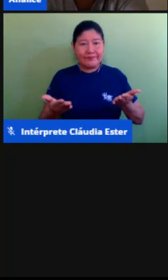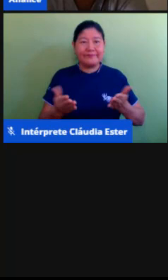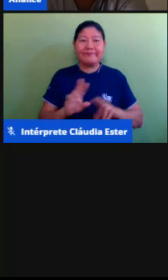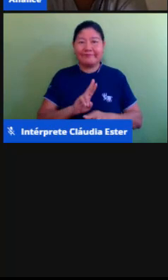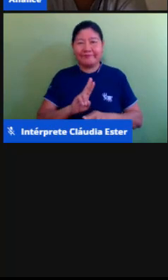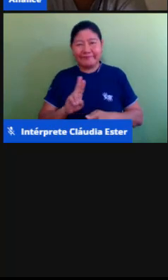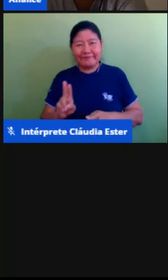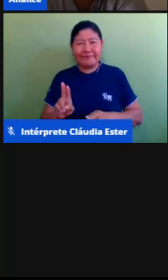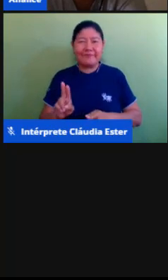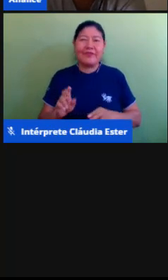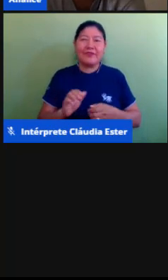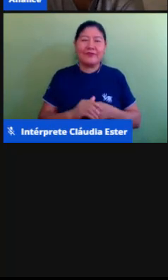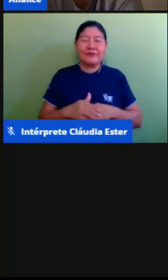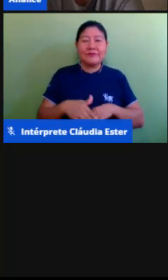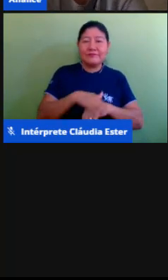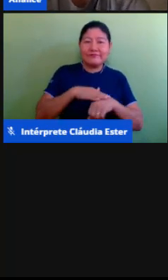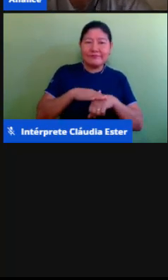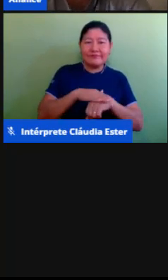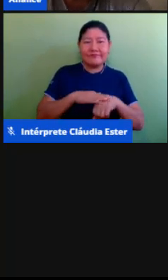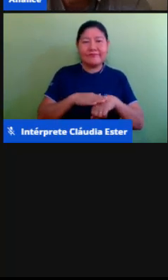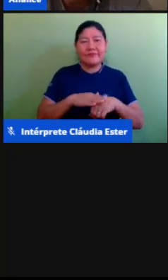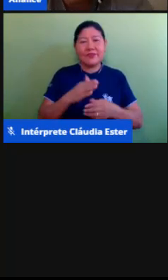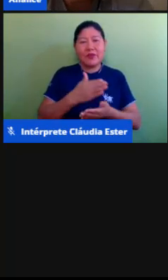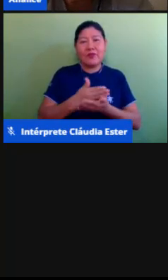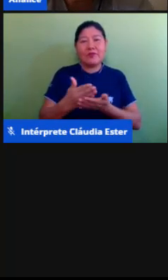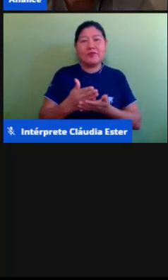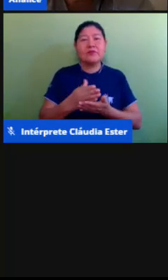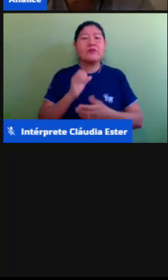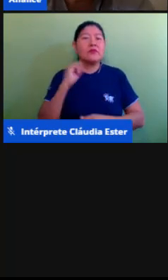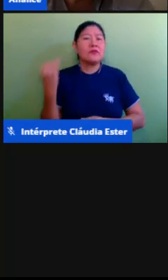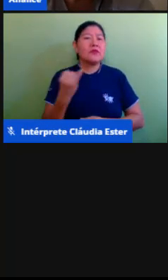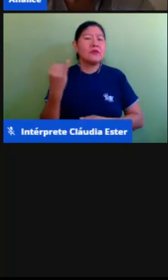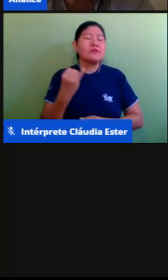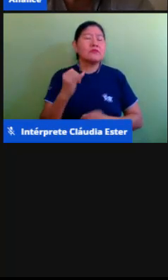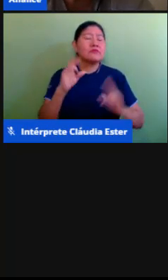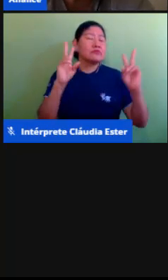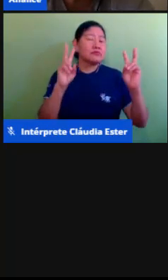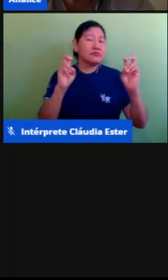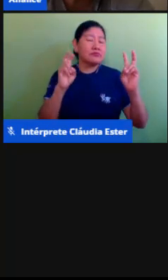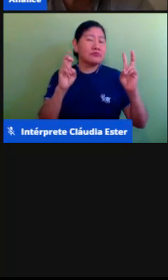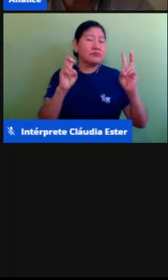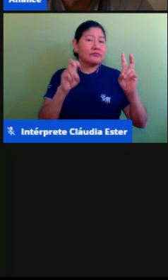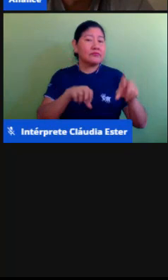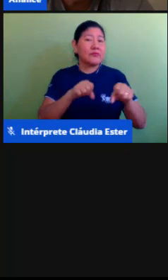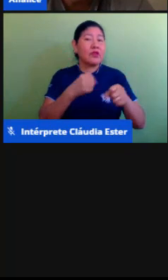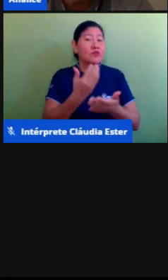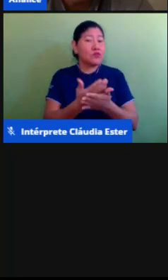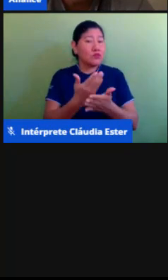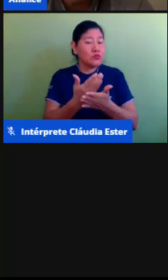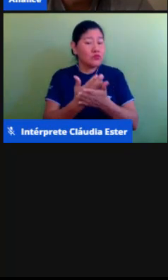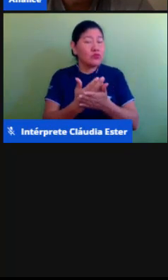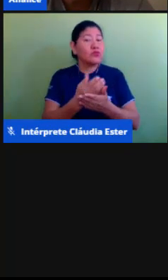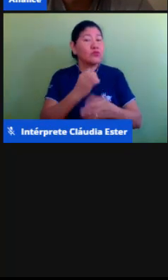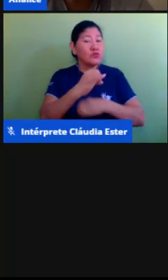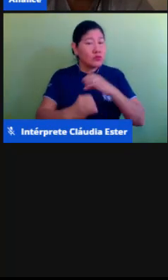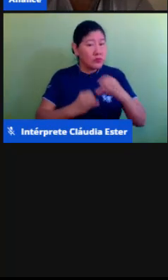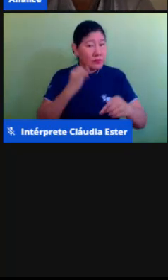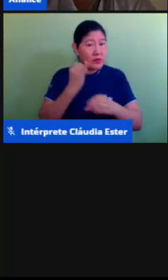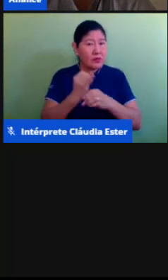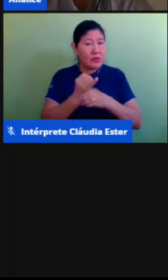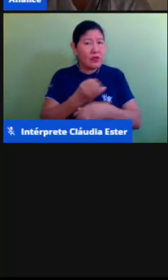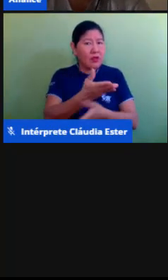Volta isso, repassos iniciais. Isso aqui é importante vocês saberem que as formações online, vocês podem assistir todas, tá